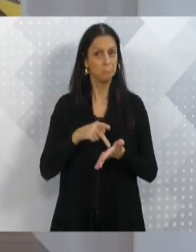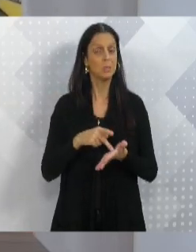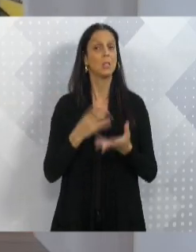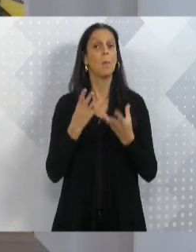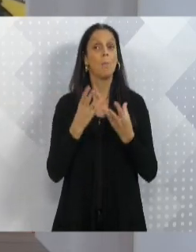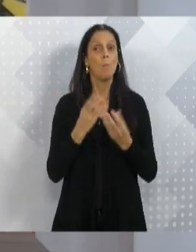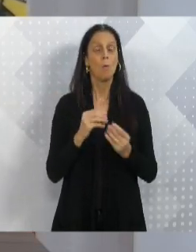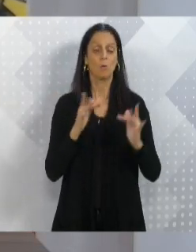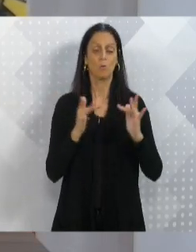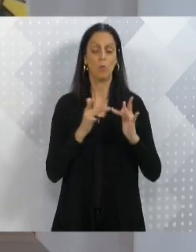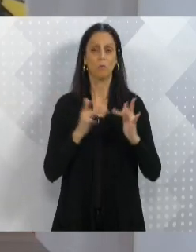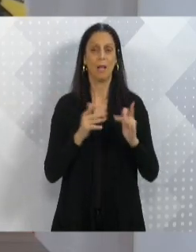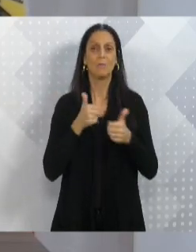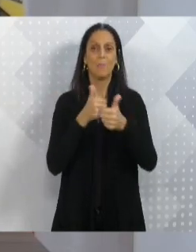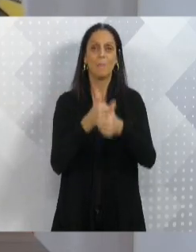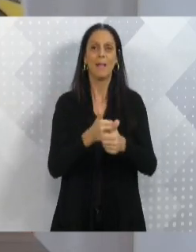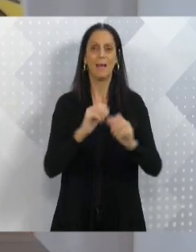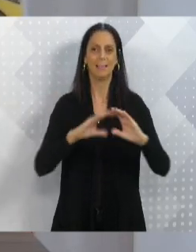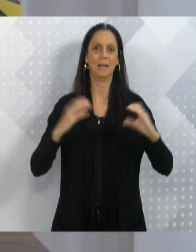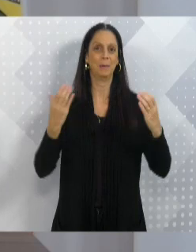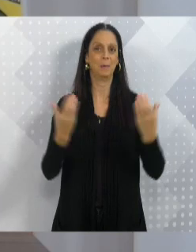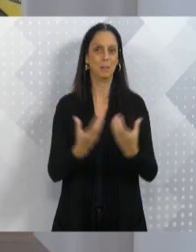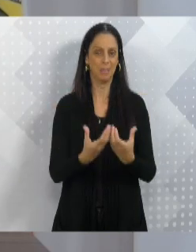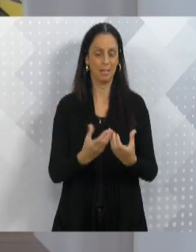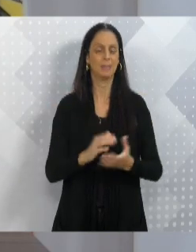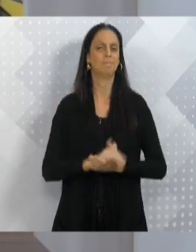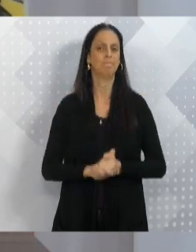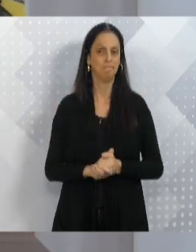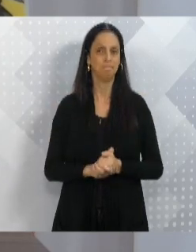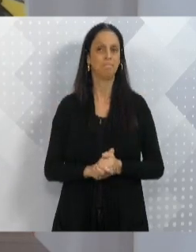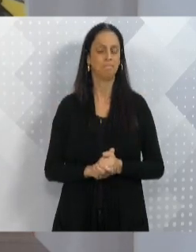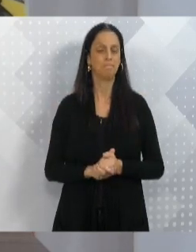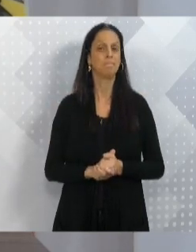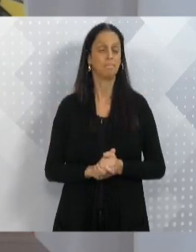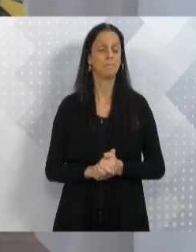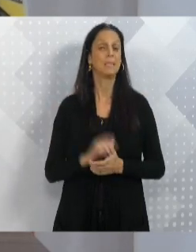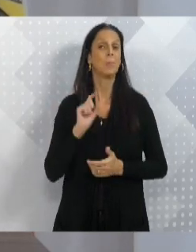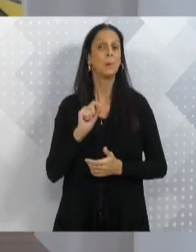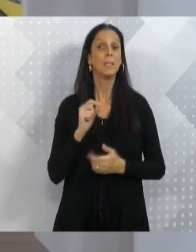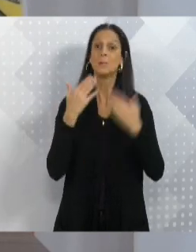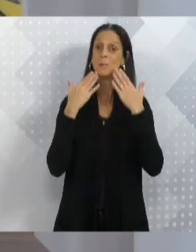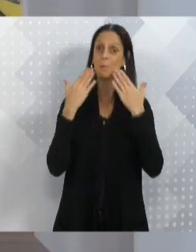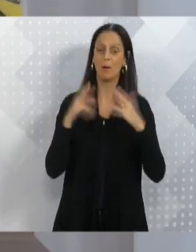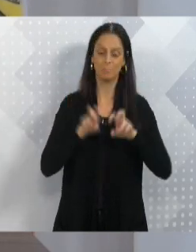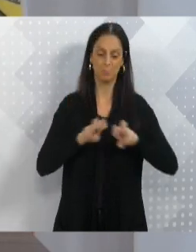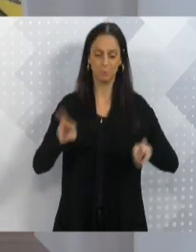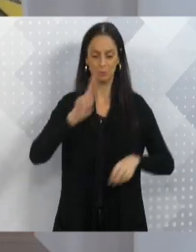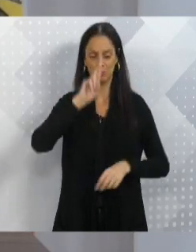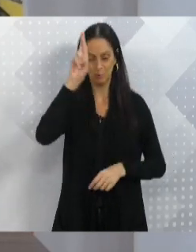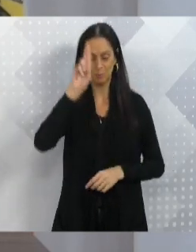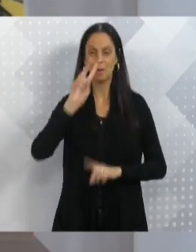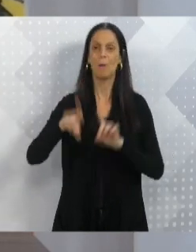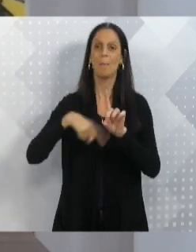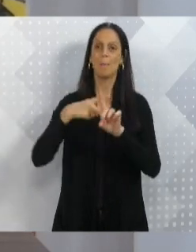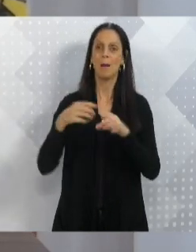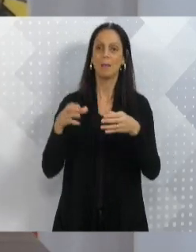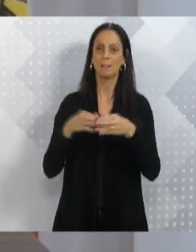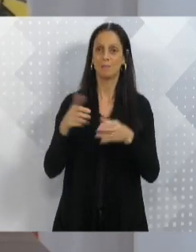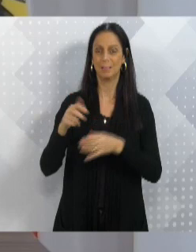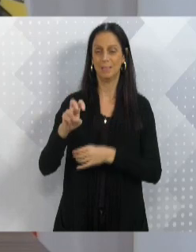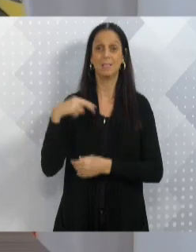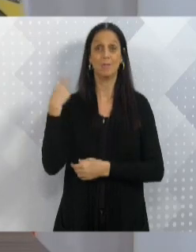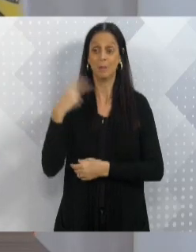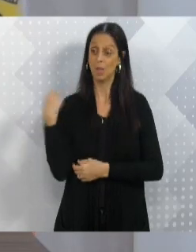comunidade. Isso aí, vereador Maurício, é reflexo do nosso trabalho, o trabalho da mesa diretora e dos demais vereadores que